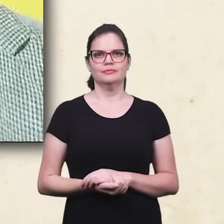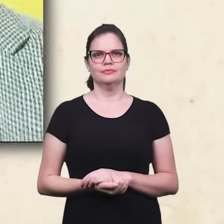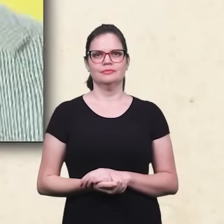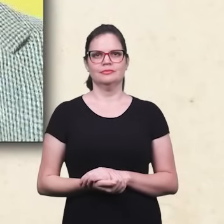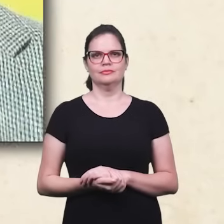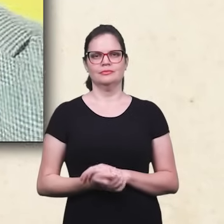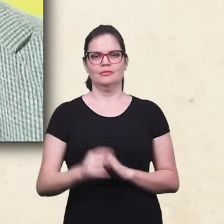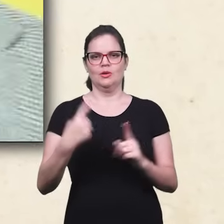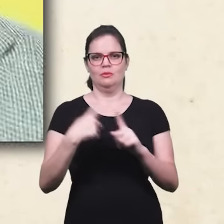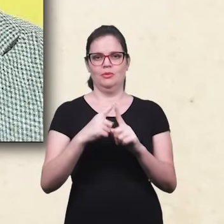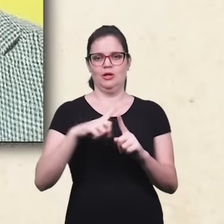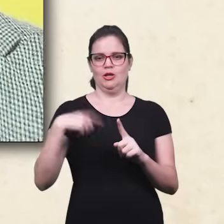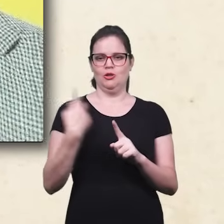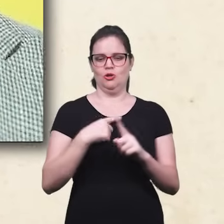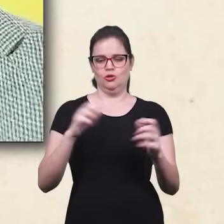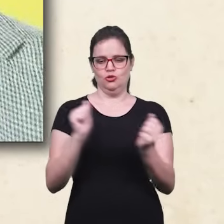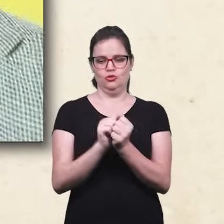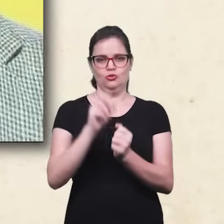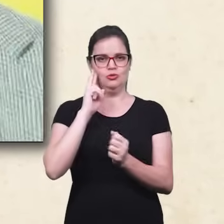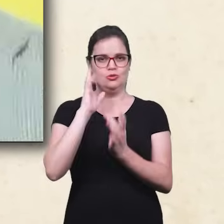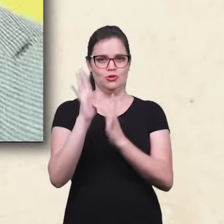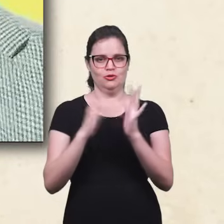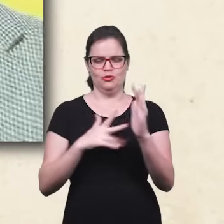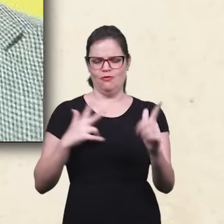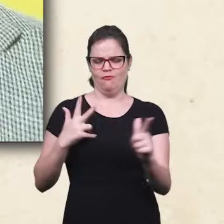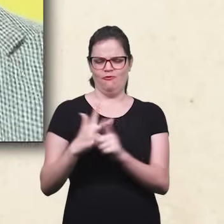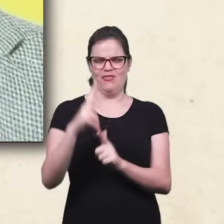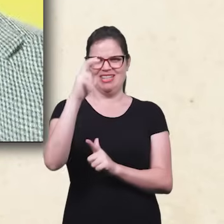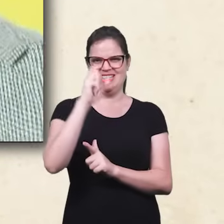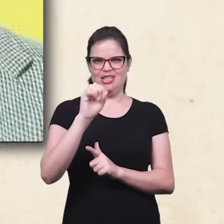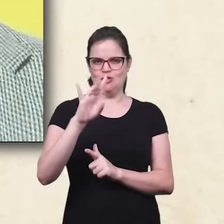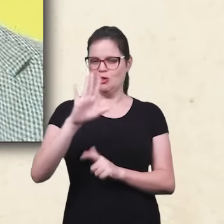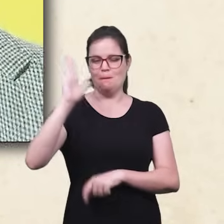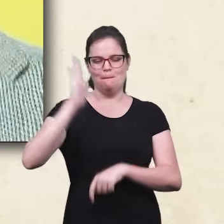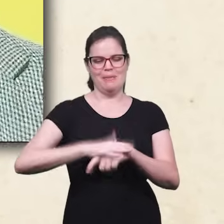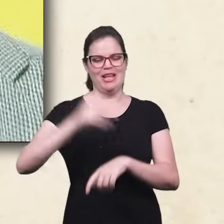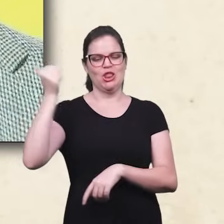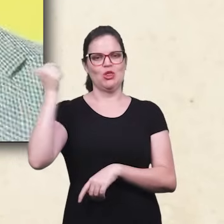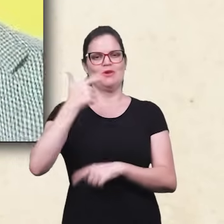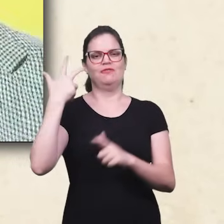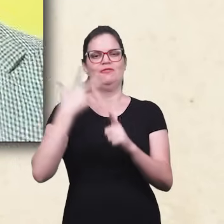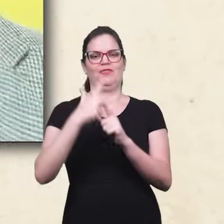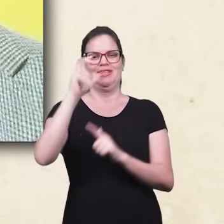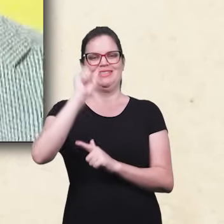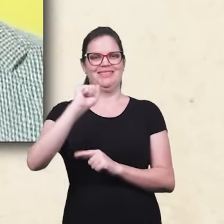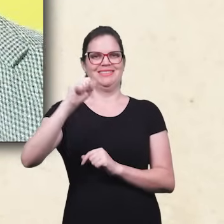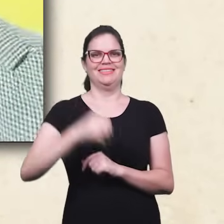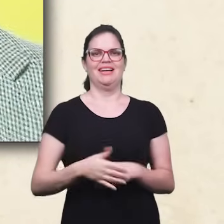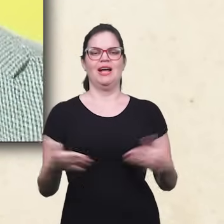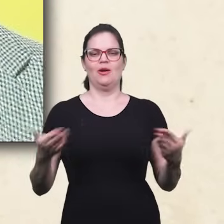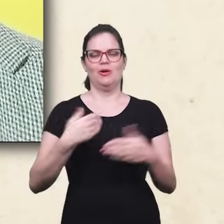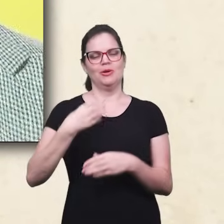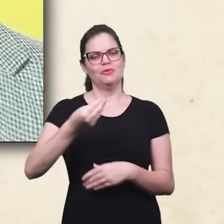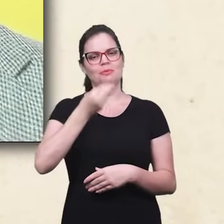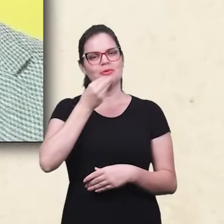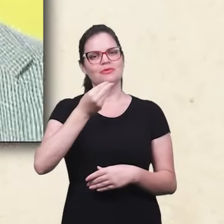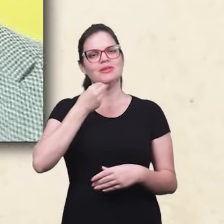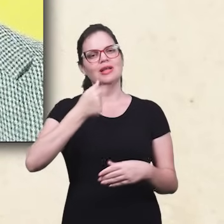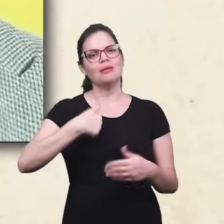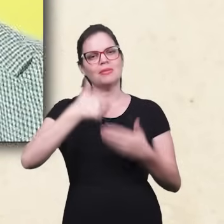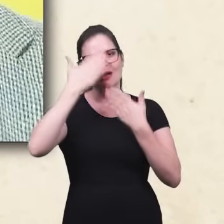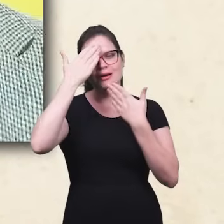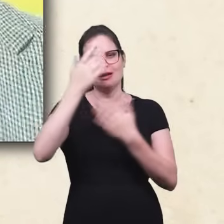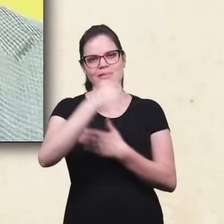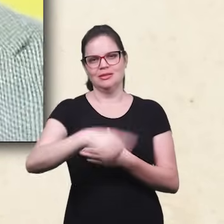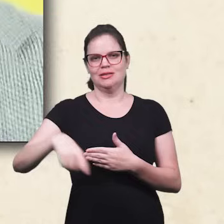Com Jesus seremos mais do que vencedores. E quero aproveitar este momento para